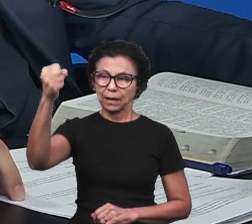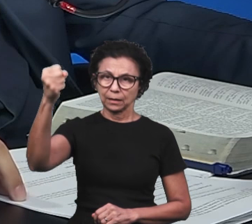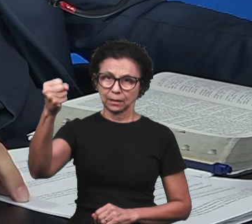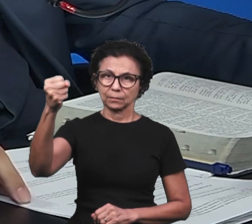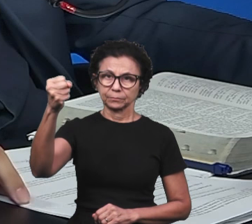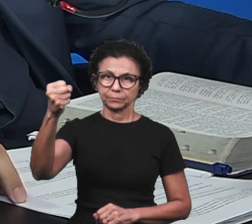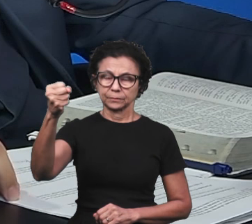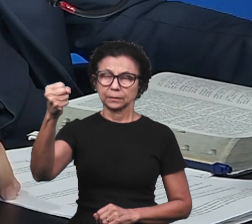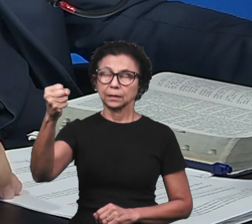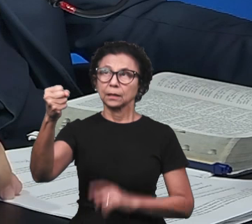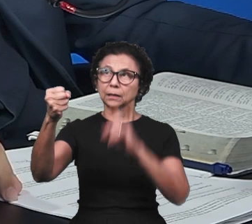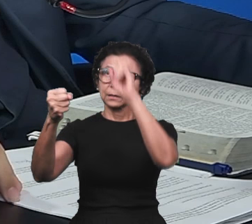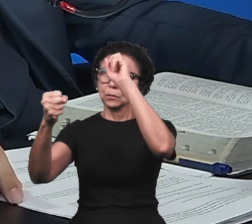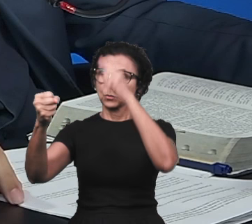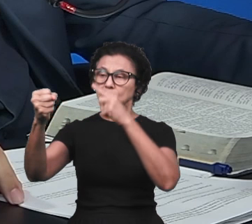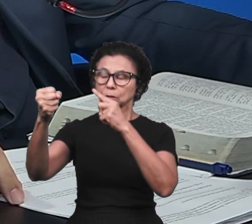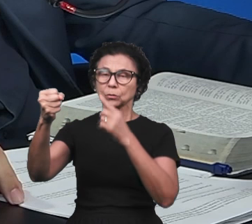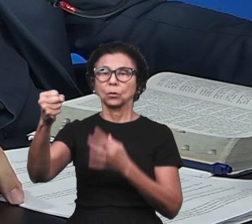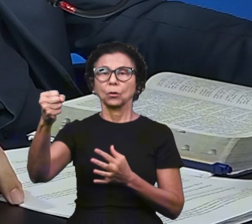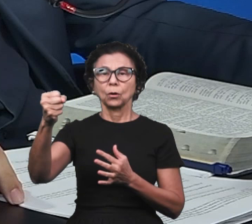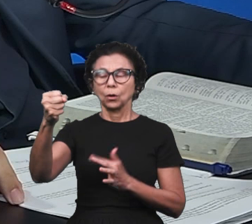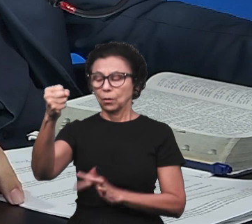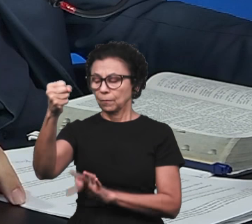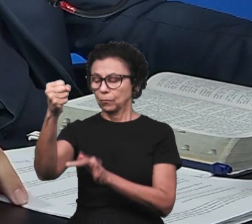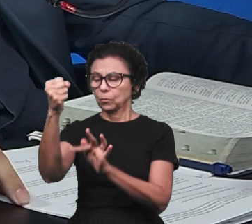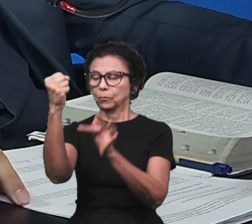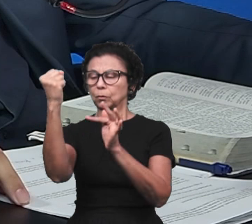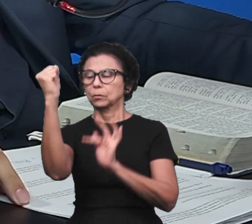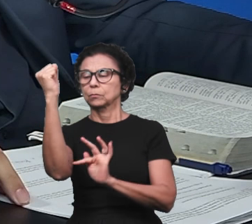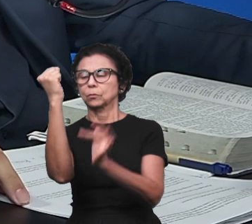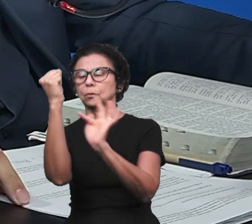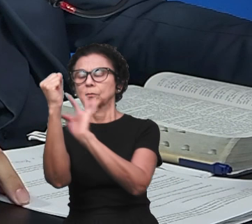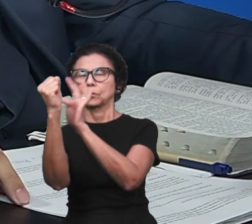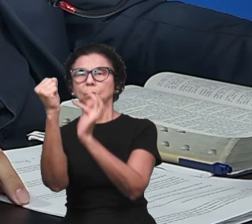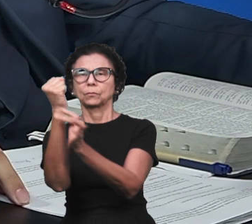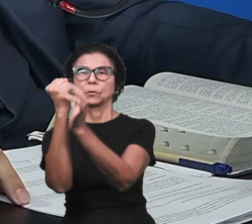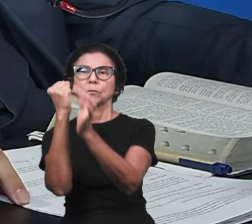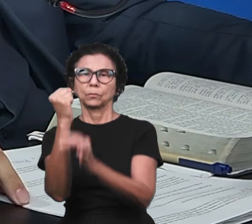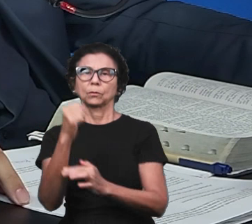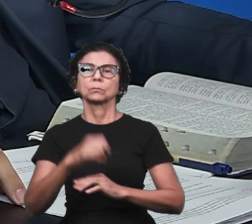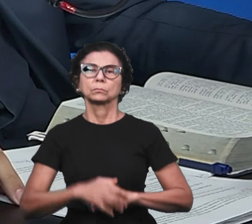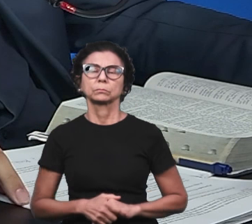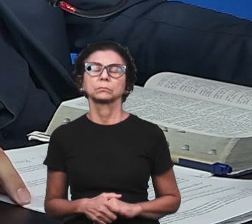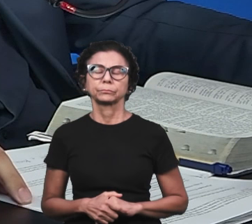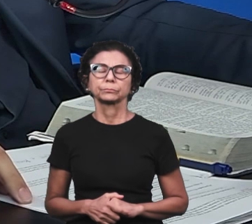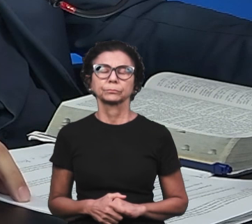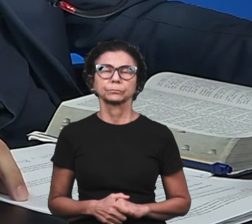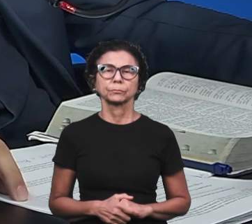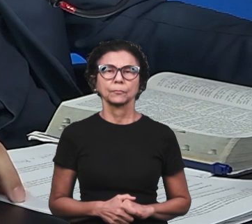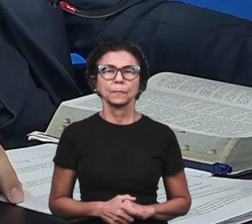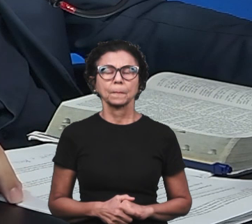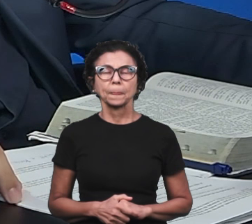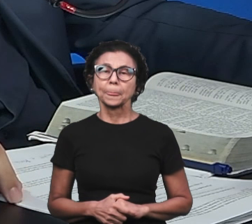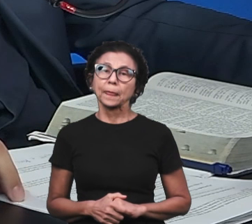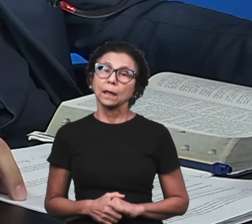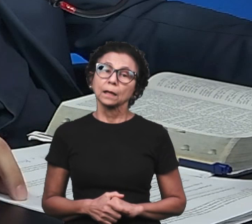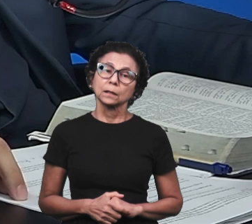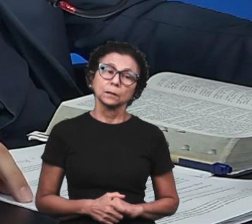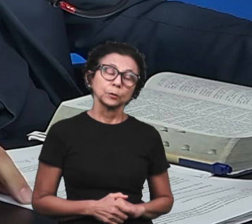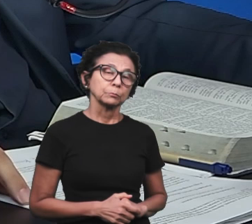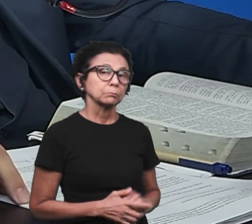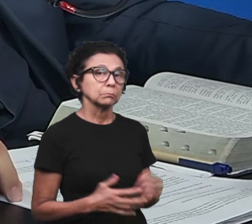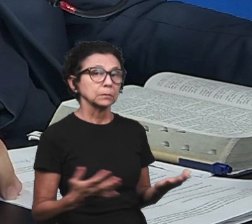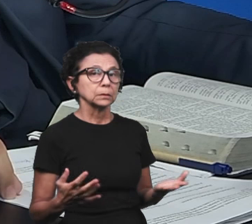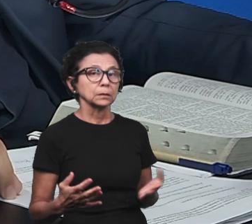sempre transmitir para tudo aquilo que Deus falava para Moisés. Ele não falava,